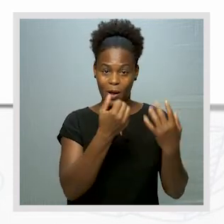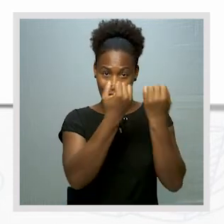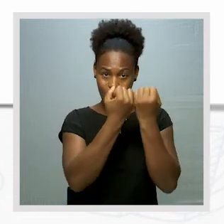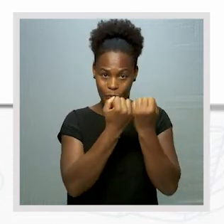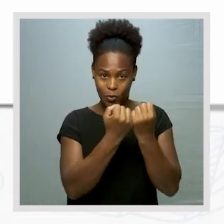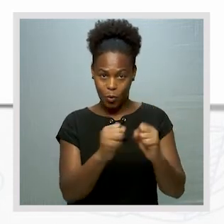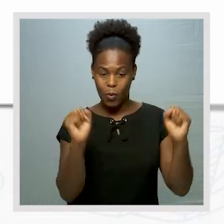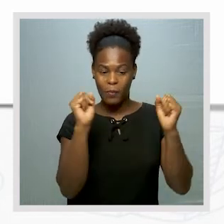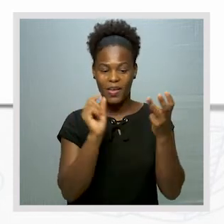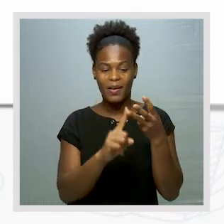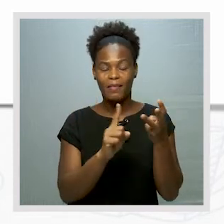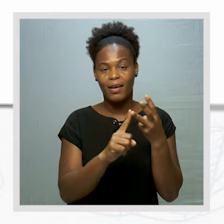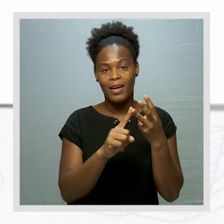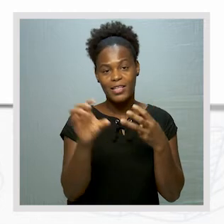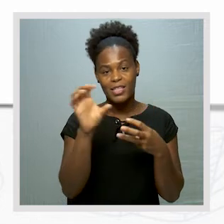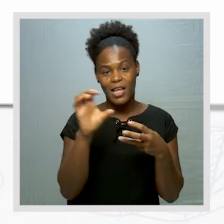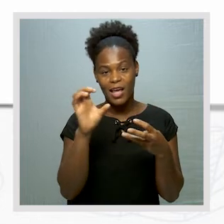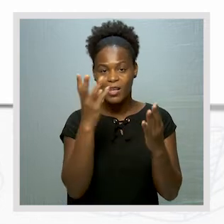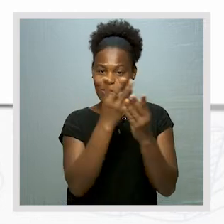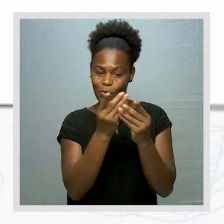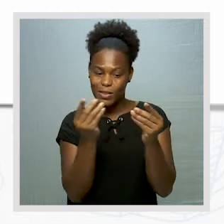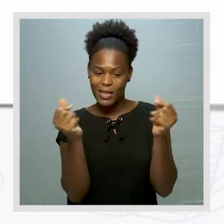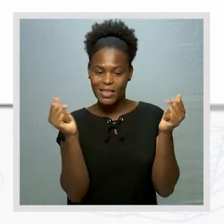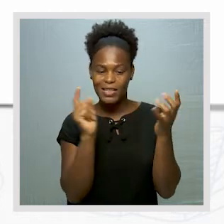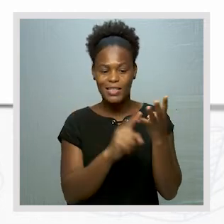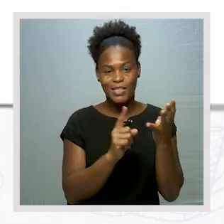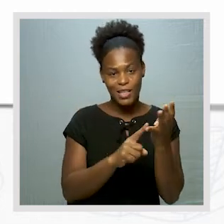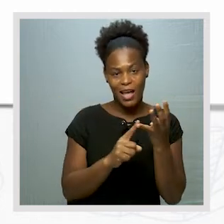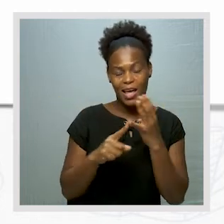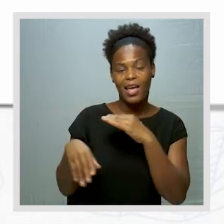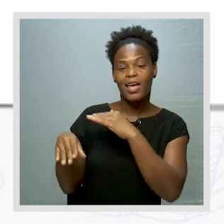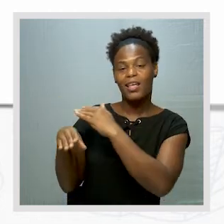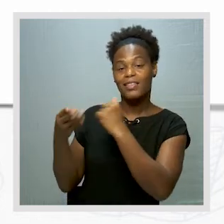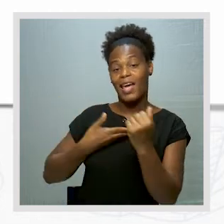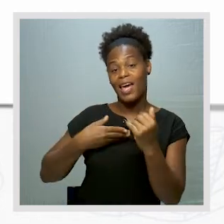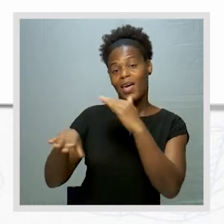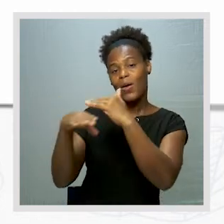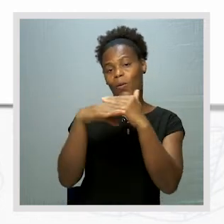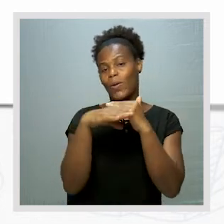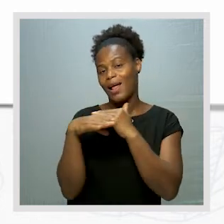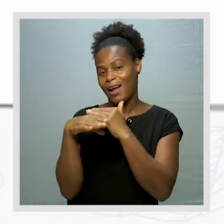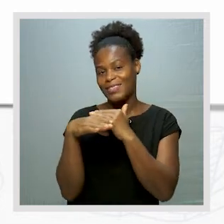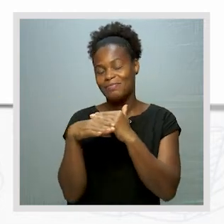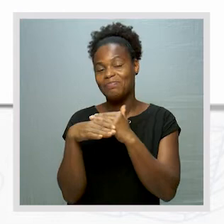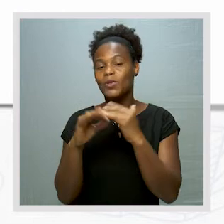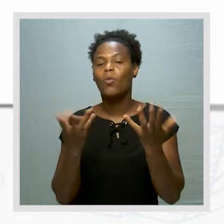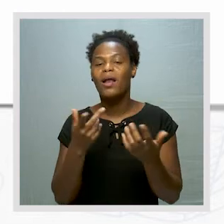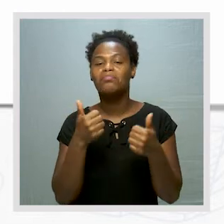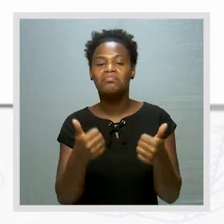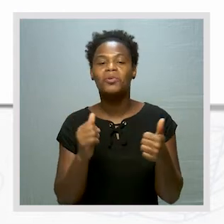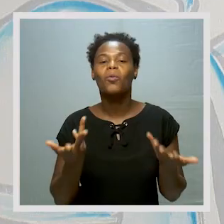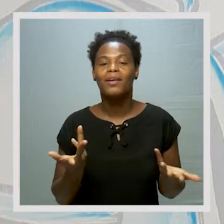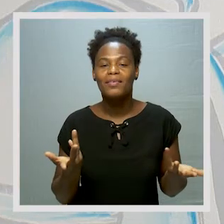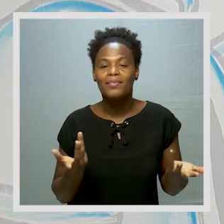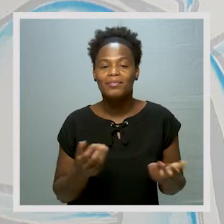produtividade, a opção B, autonomia, a opção C, eficiência, ou a opção D, a equidade.